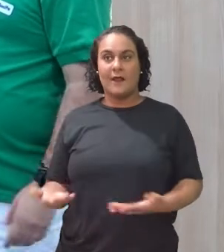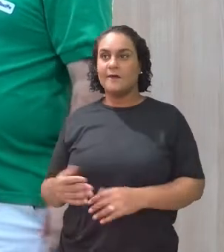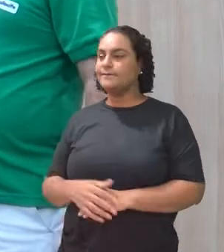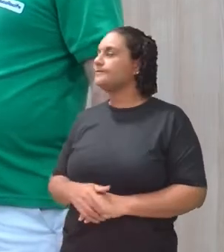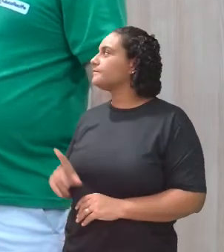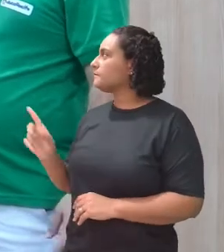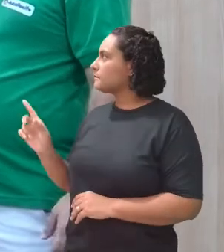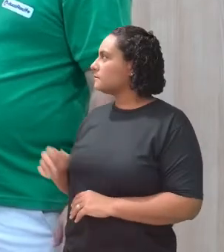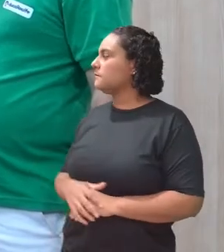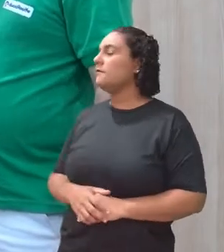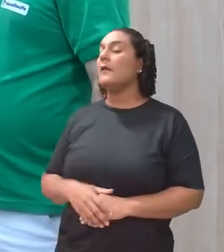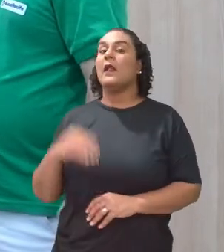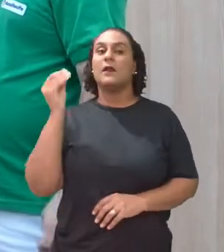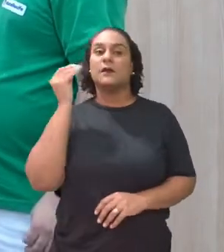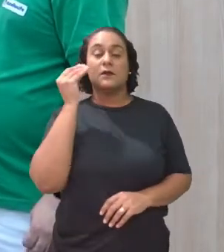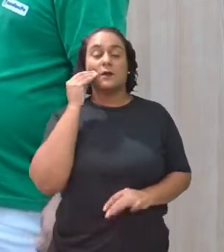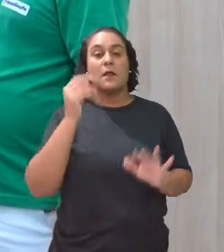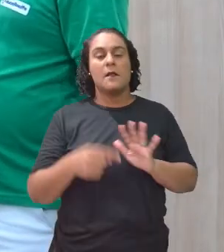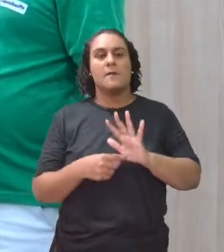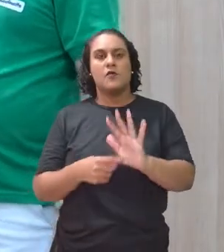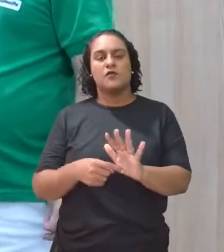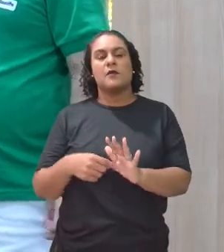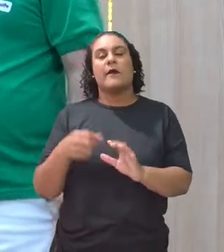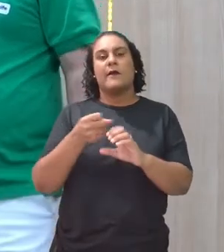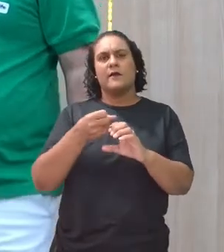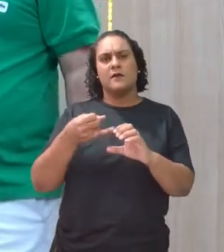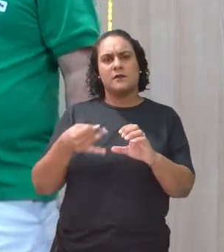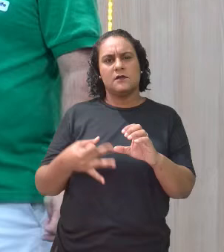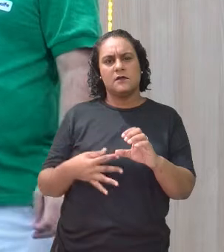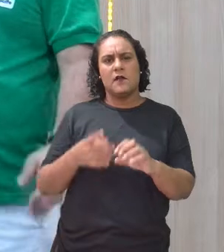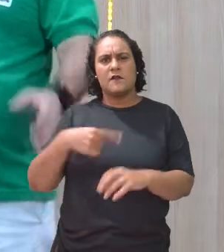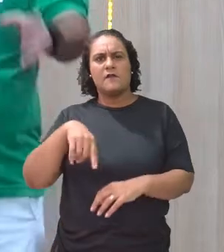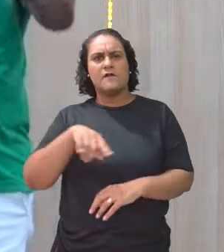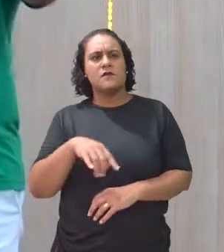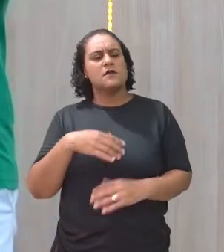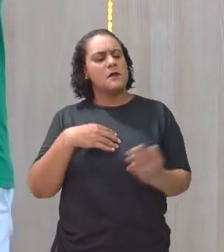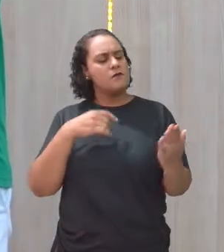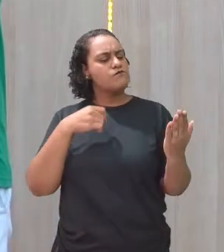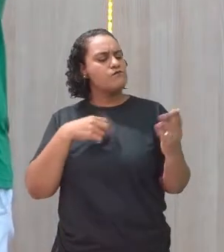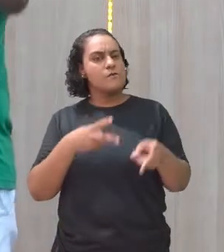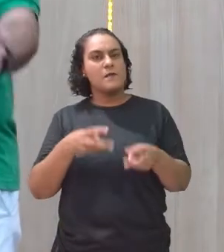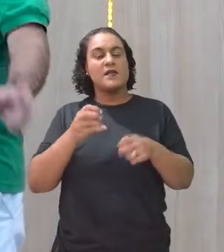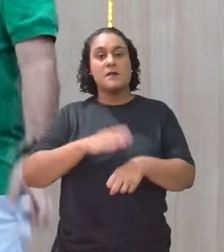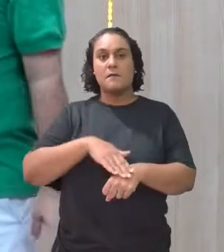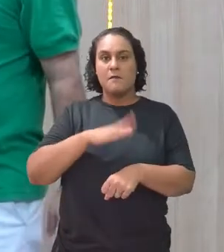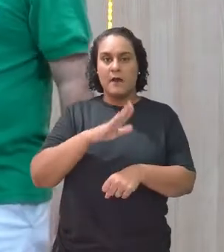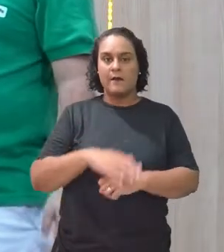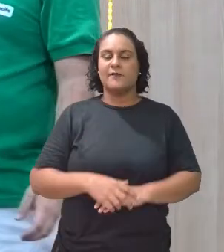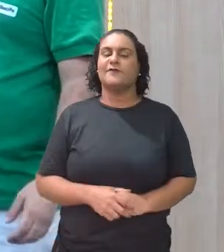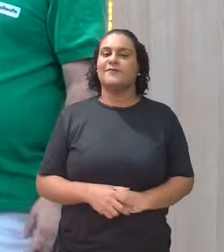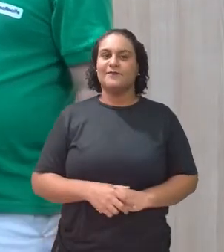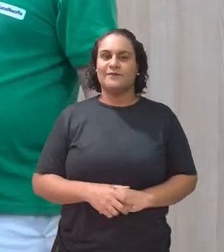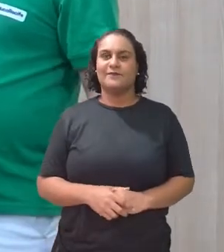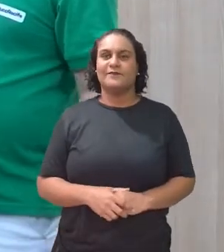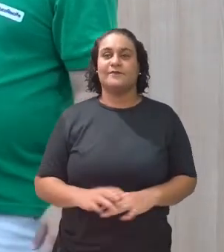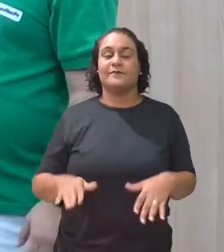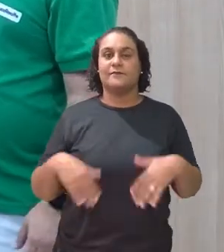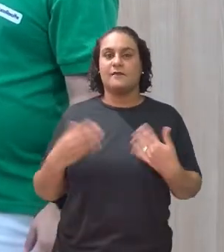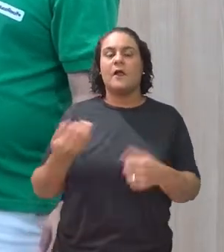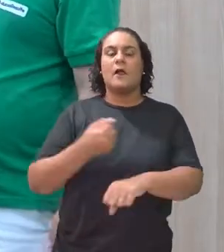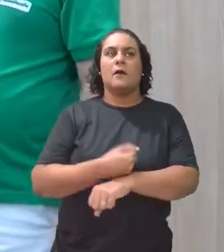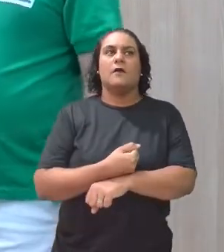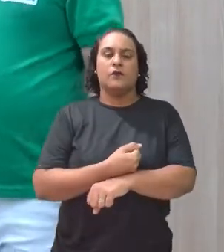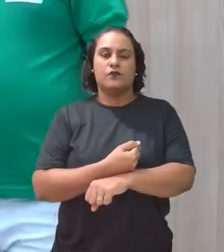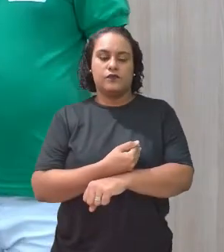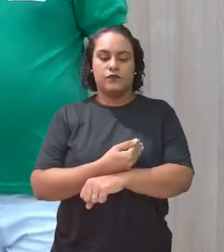coloca isso tentando apontar as características, né, que mais lhe chamam a atenção. Aí vai anotar isso na segunda coluna, ok? Então, mais